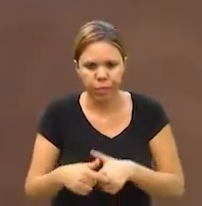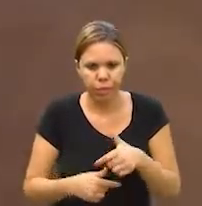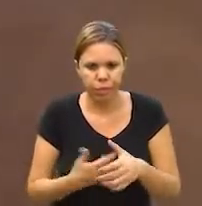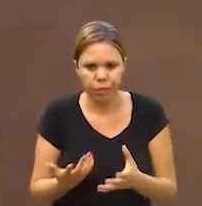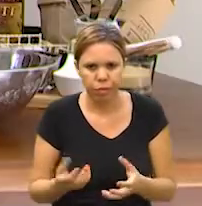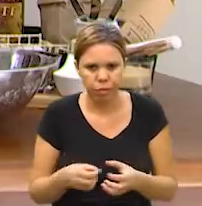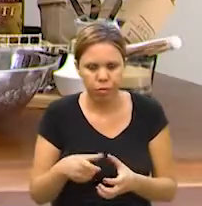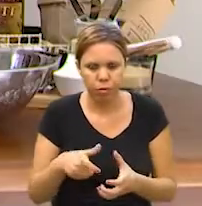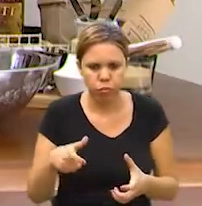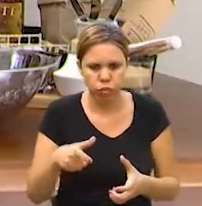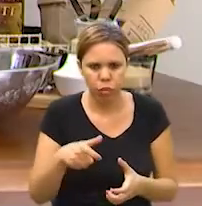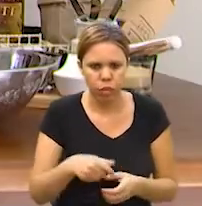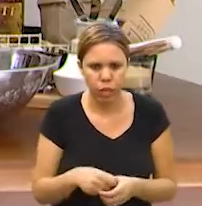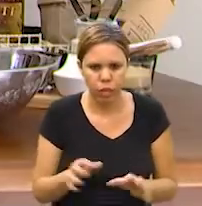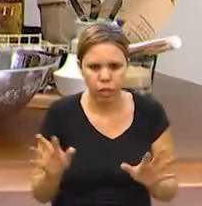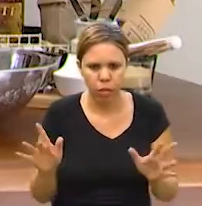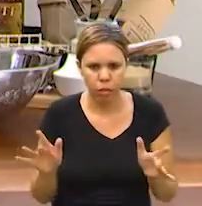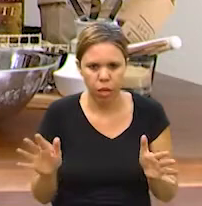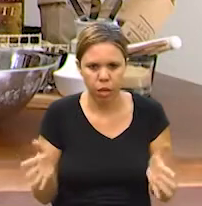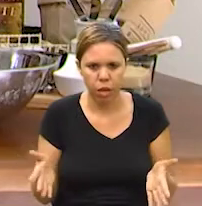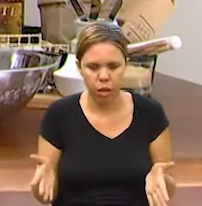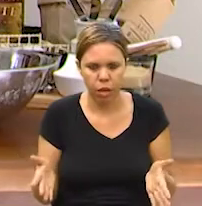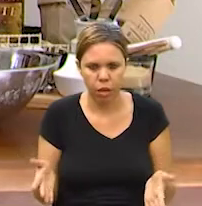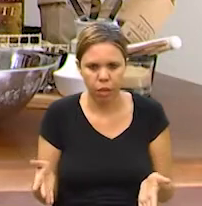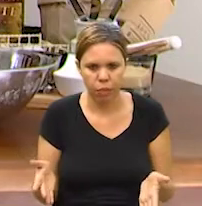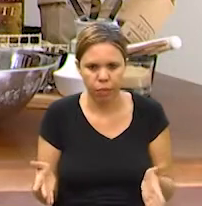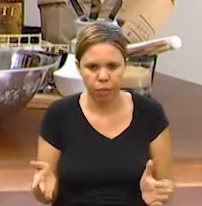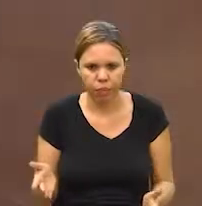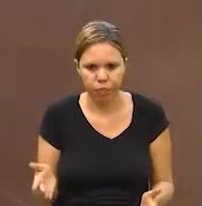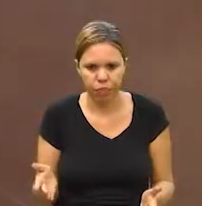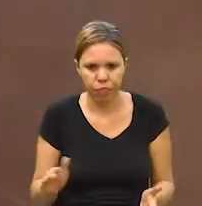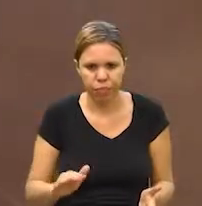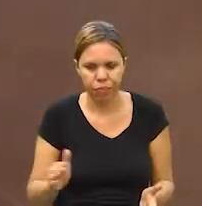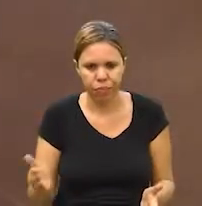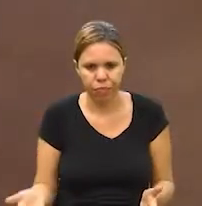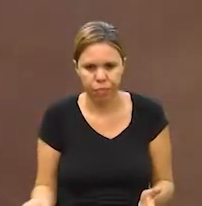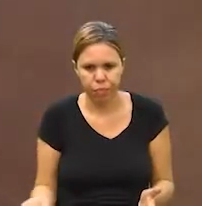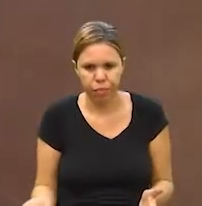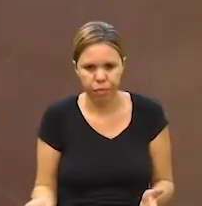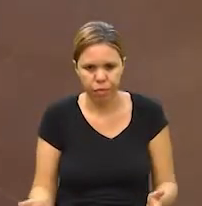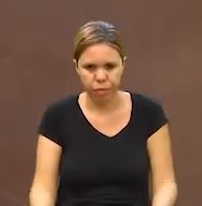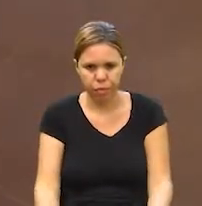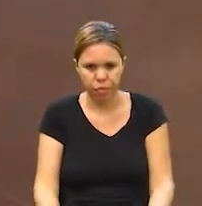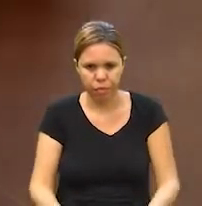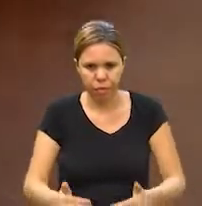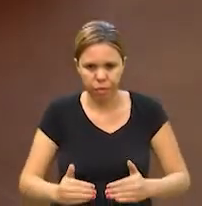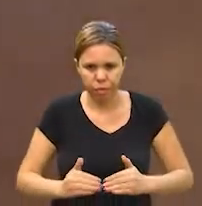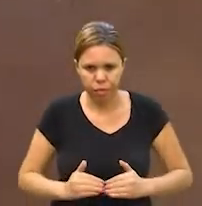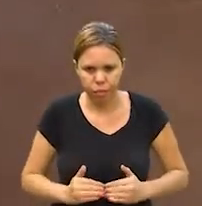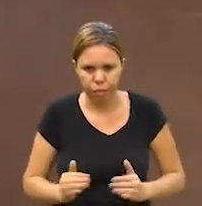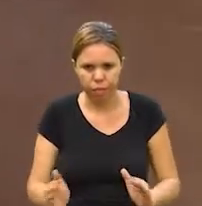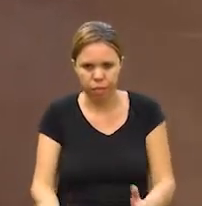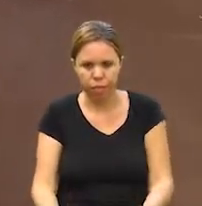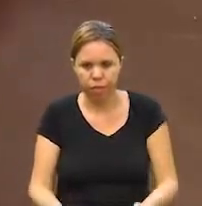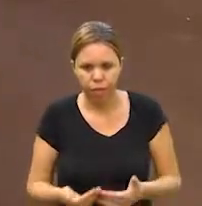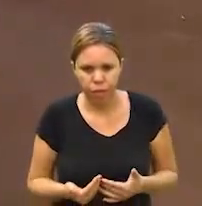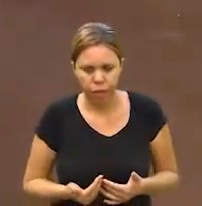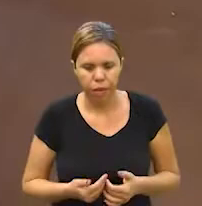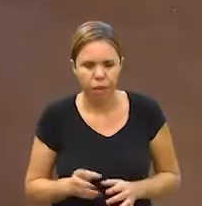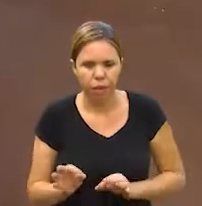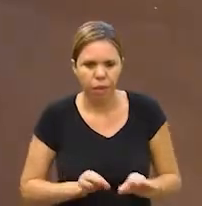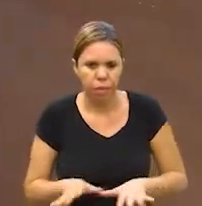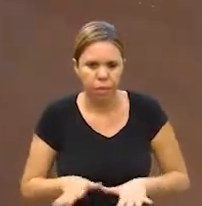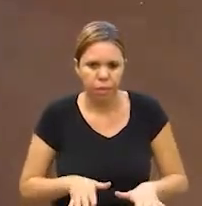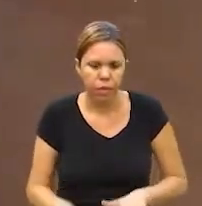no pré-shape, eu coloco a minha mão todinha na mesa, vou na diagonal e trago para mim com as duas mãos,